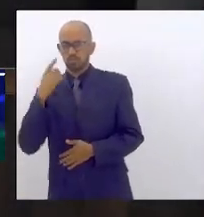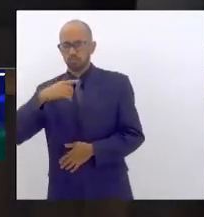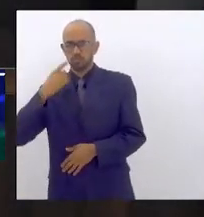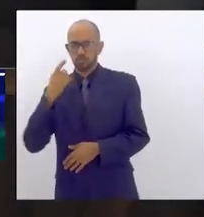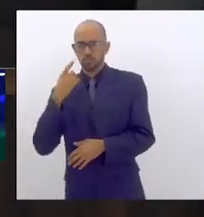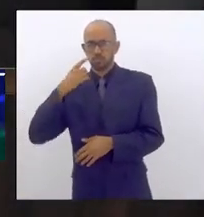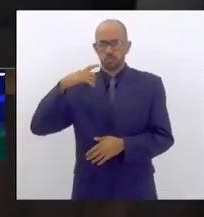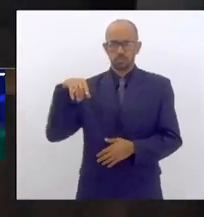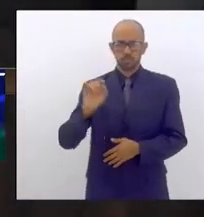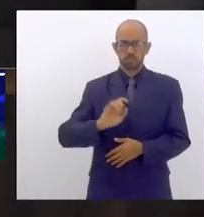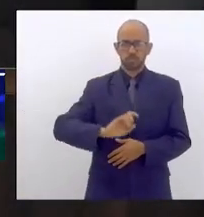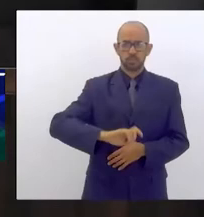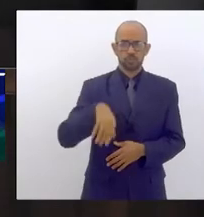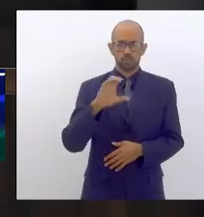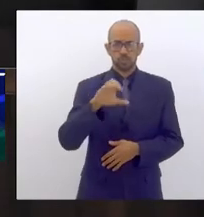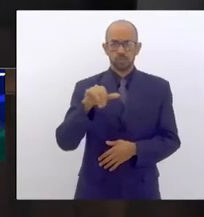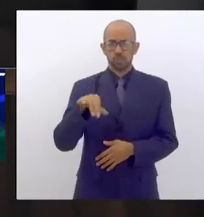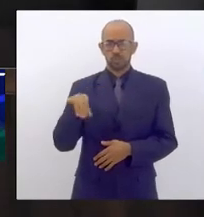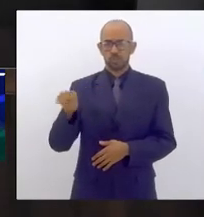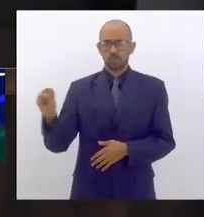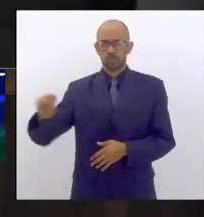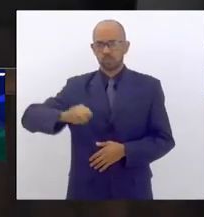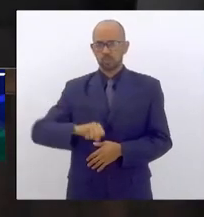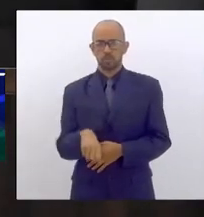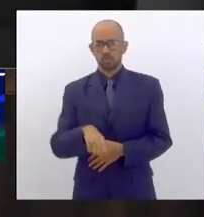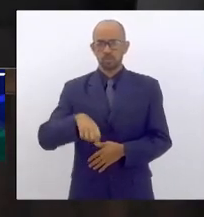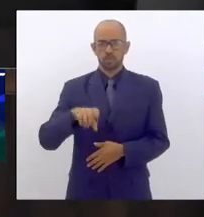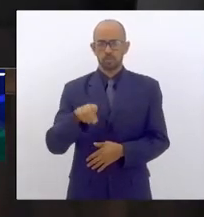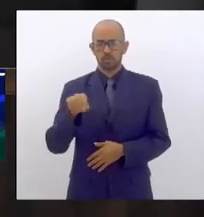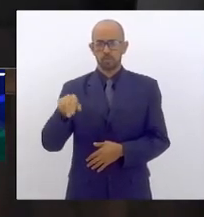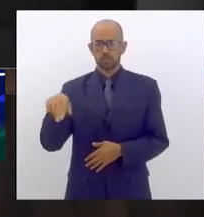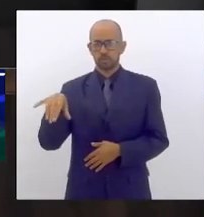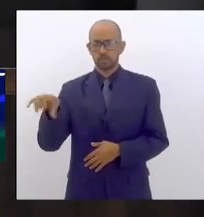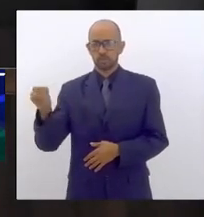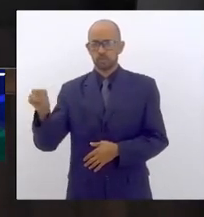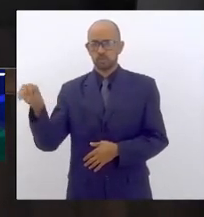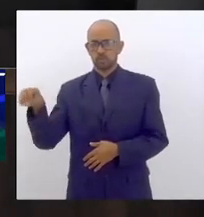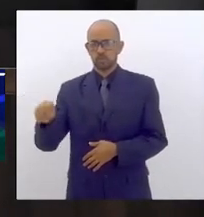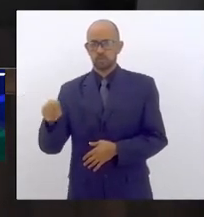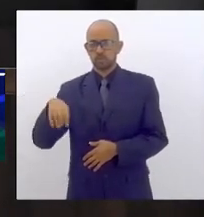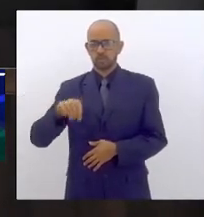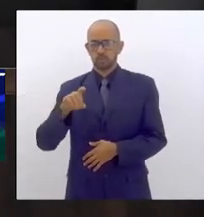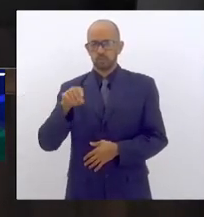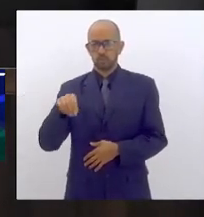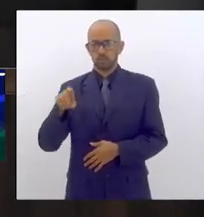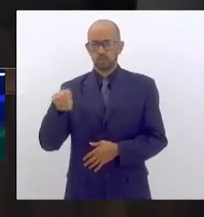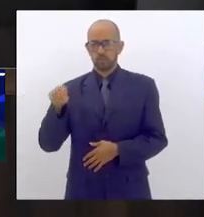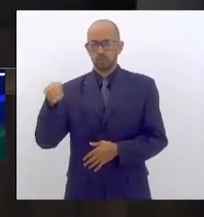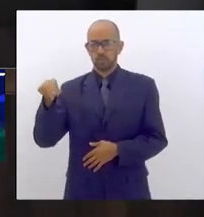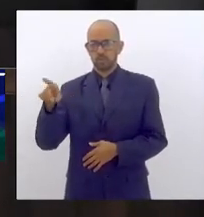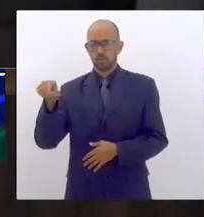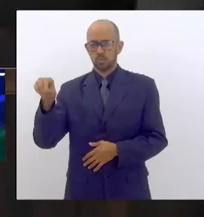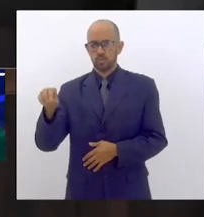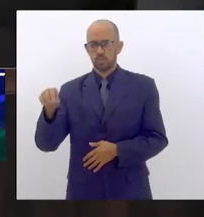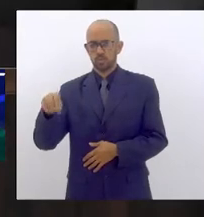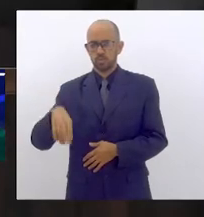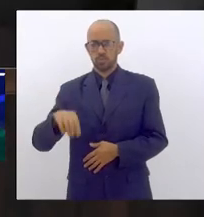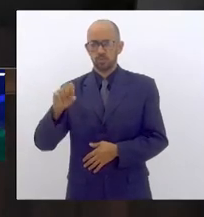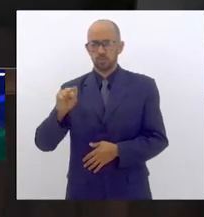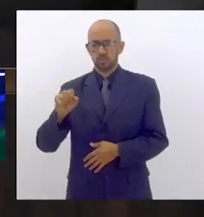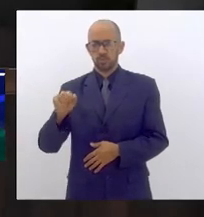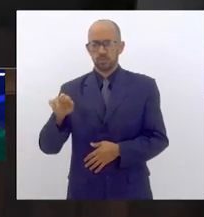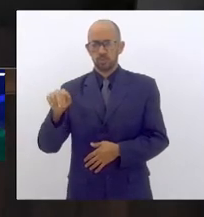deputado Delegado Carlos Augusto, deputado Dionísio Lins, deputado Dr. Deodalto, deputado Dr. Serginho,